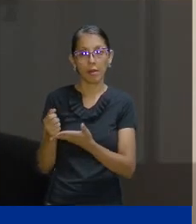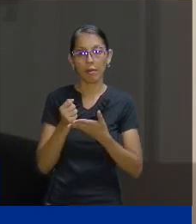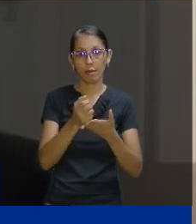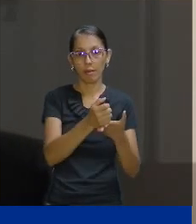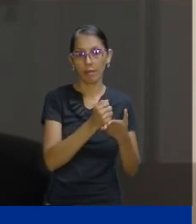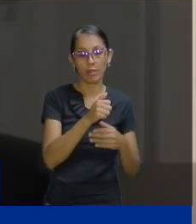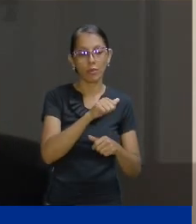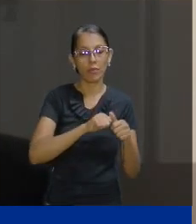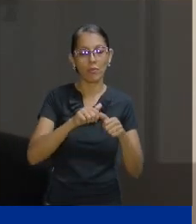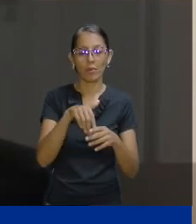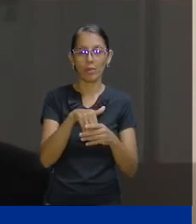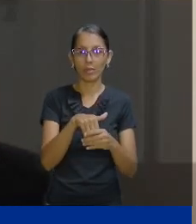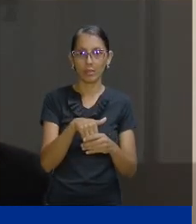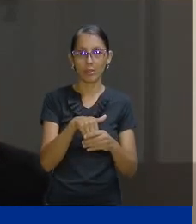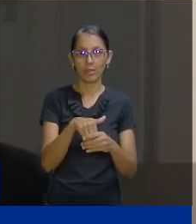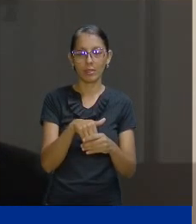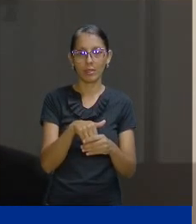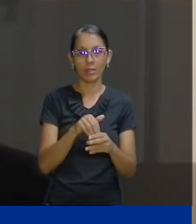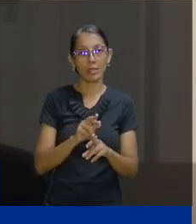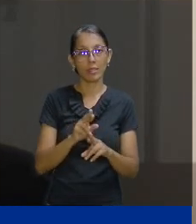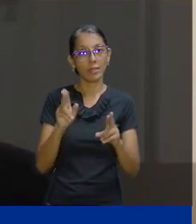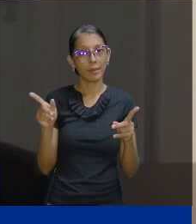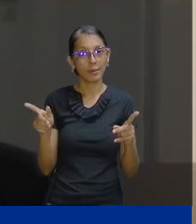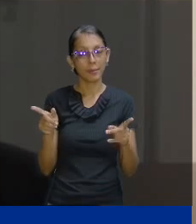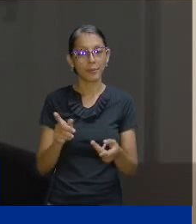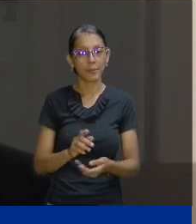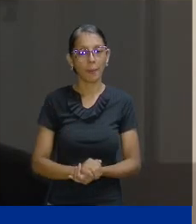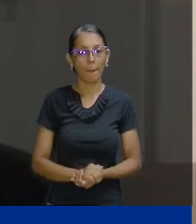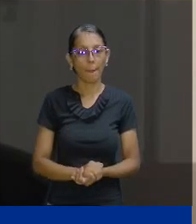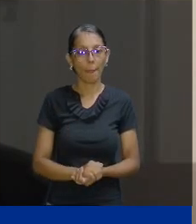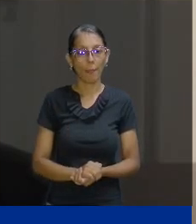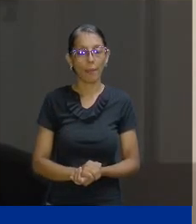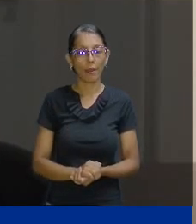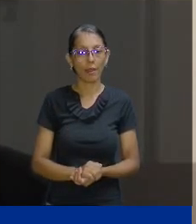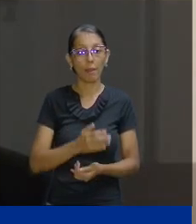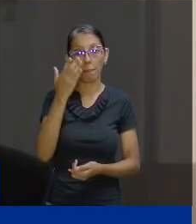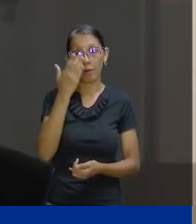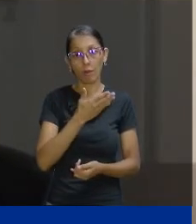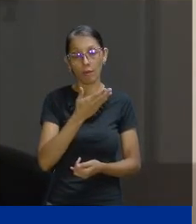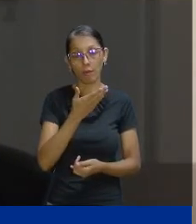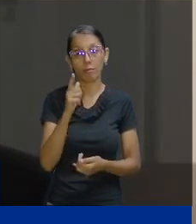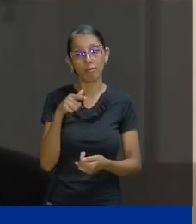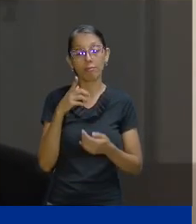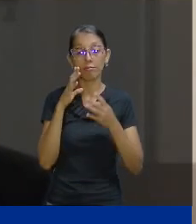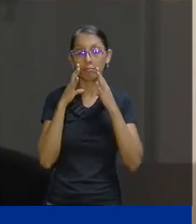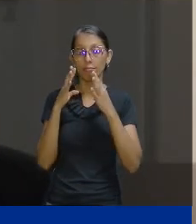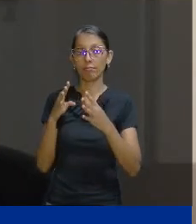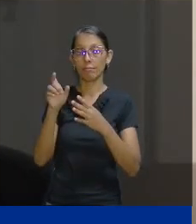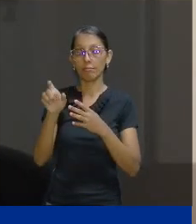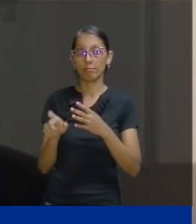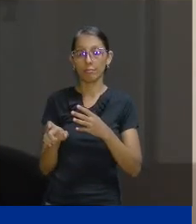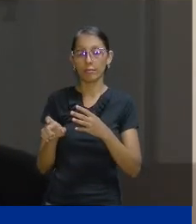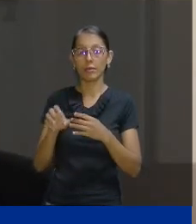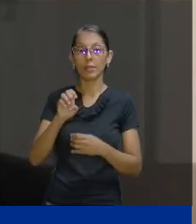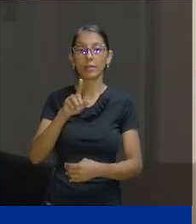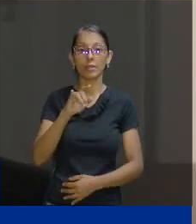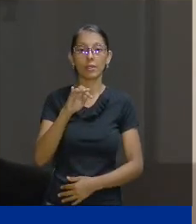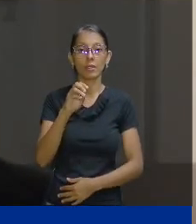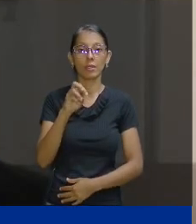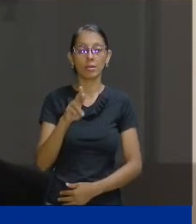é inferência de contexto. Prova seria ouvir o eleitor, que não era difícil, era possível e que não foi